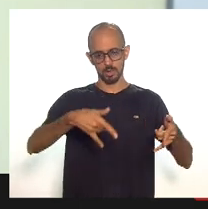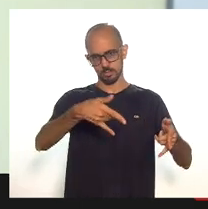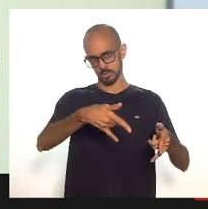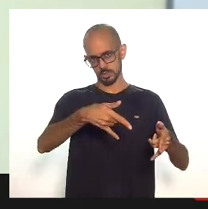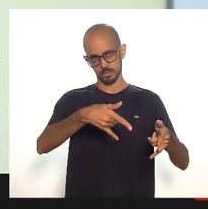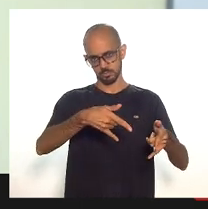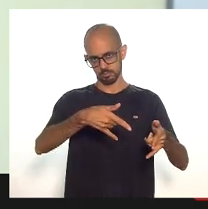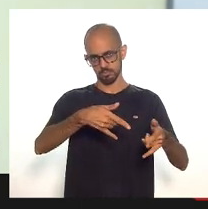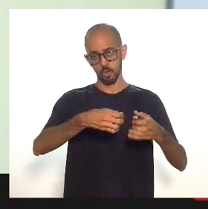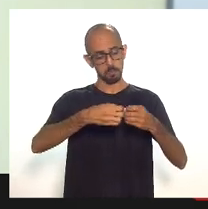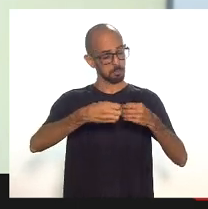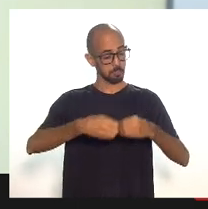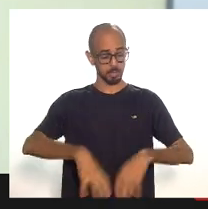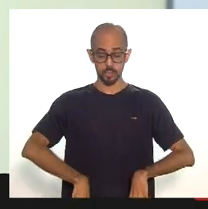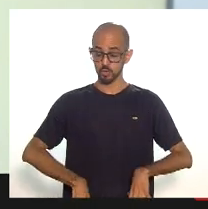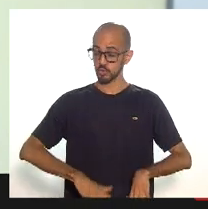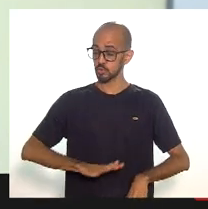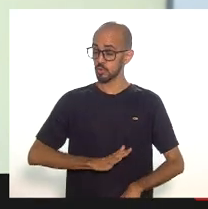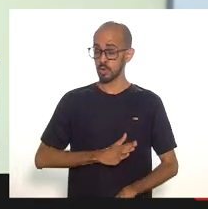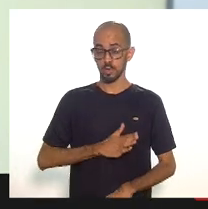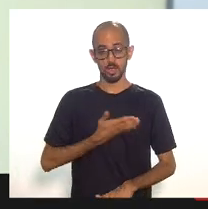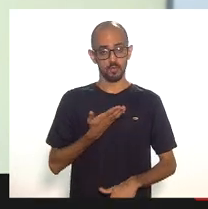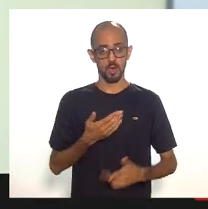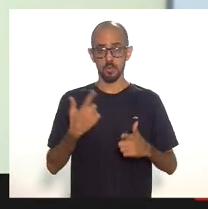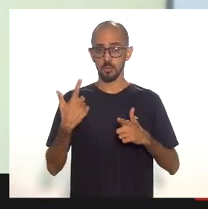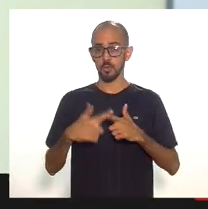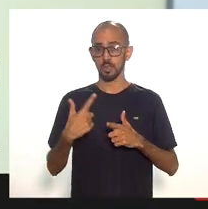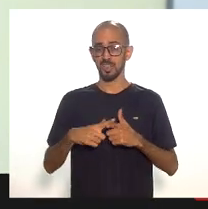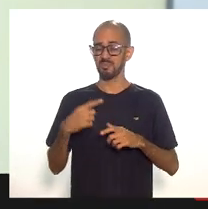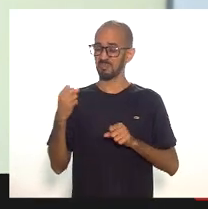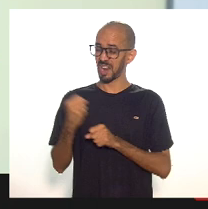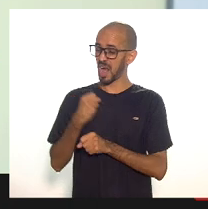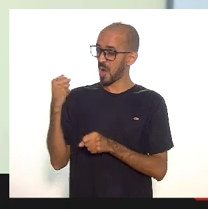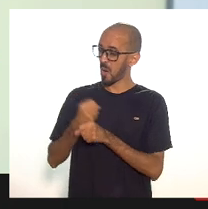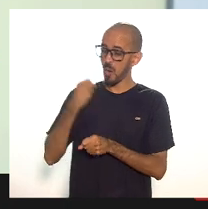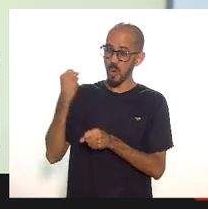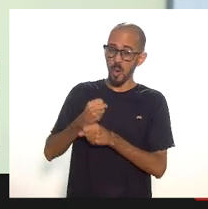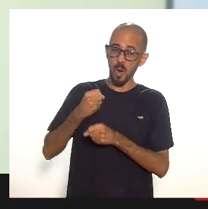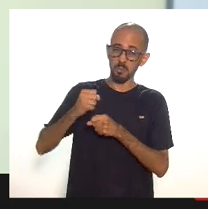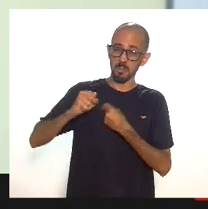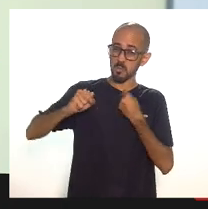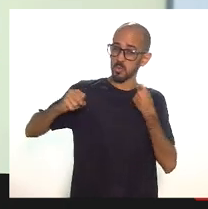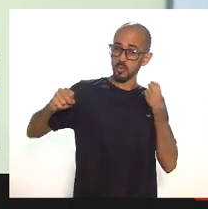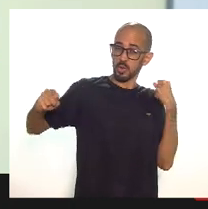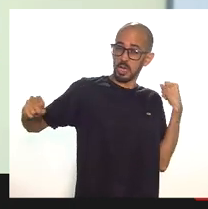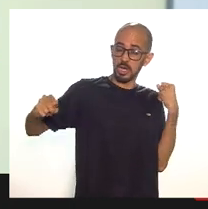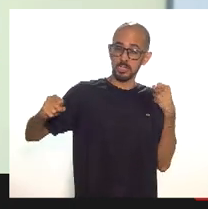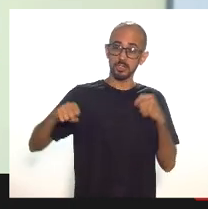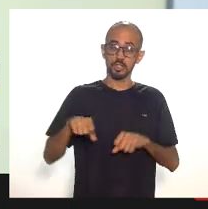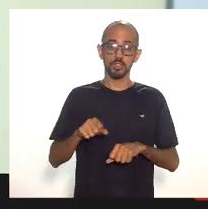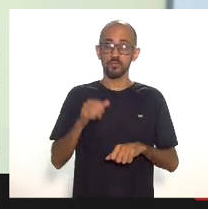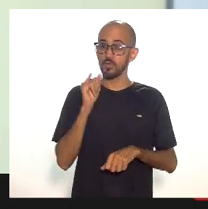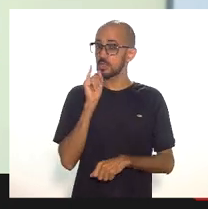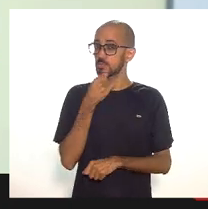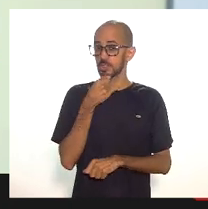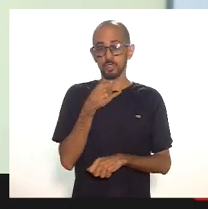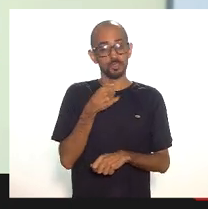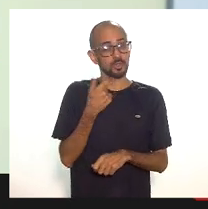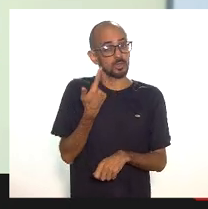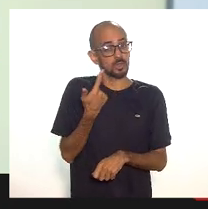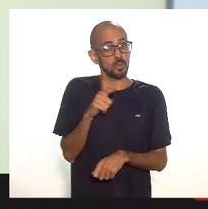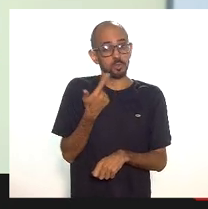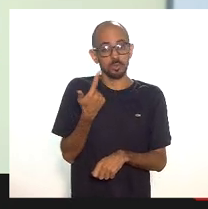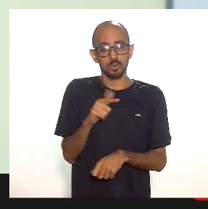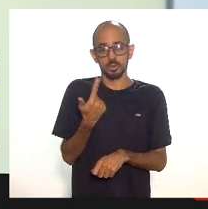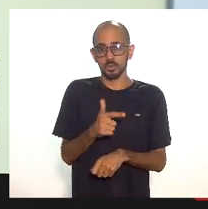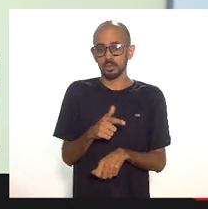com certeza. Pelo gigantismo da obra, pelo tamanho do hospital, infelizmente, não há nenhuma previsão, não